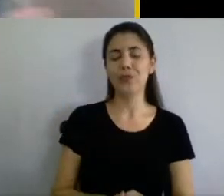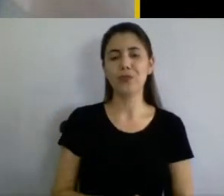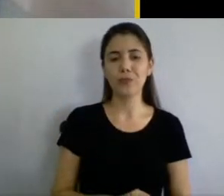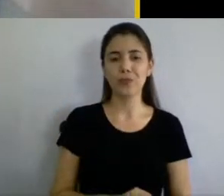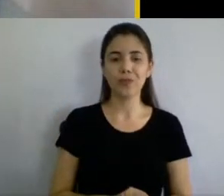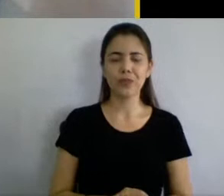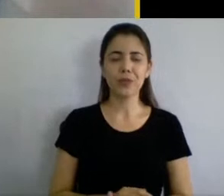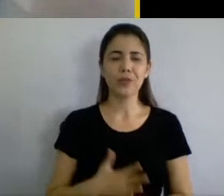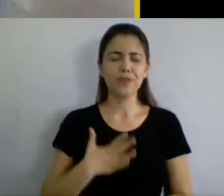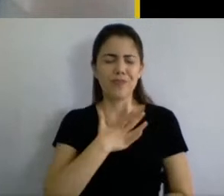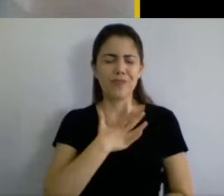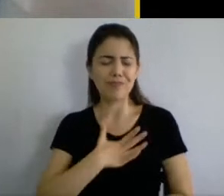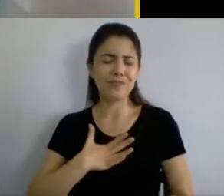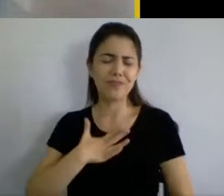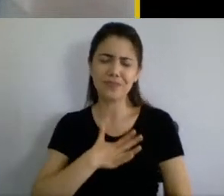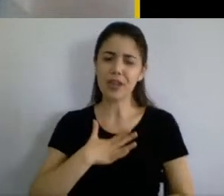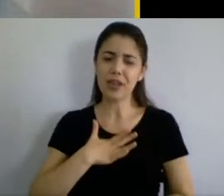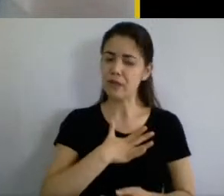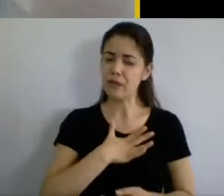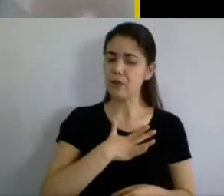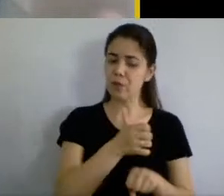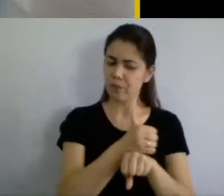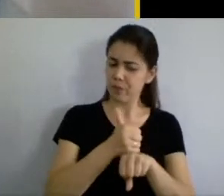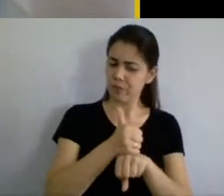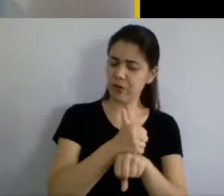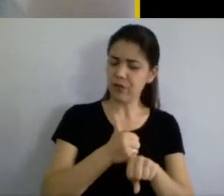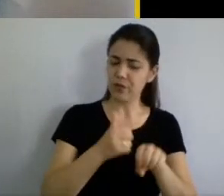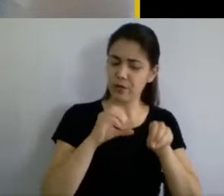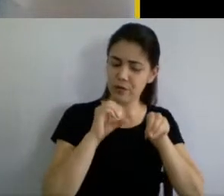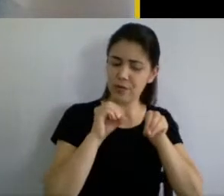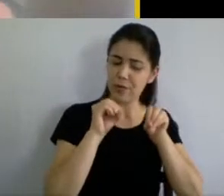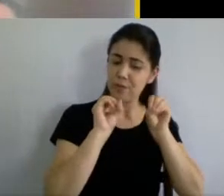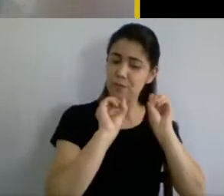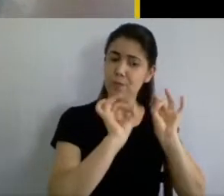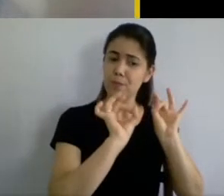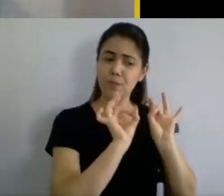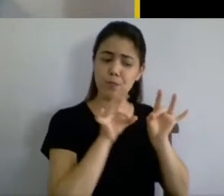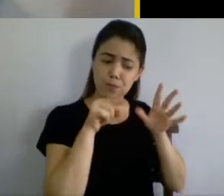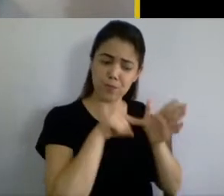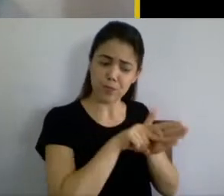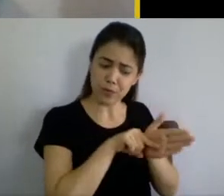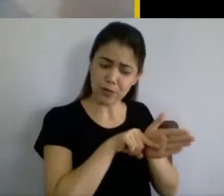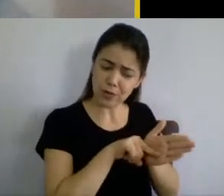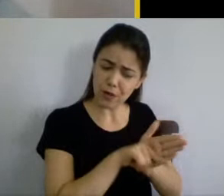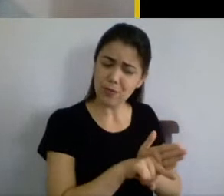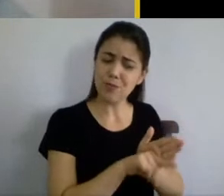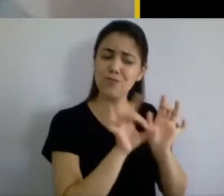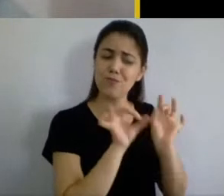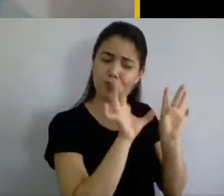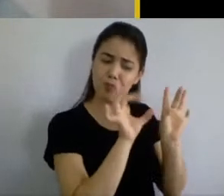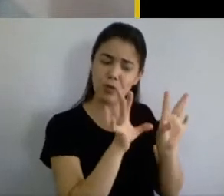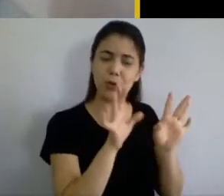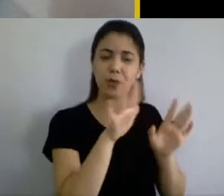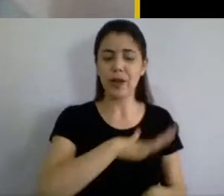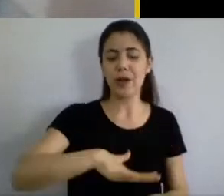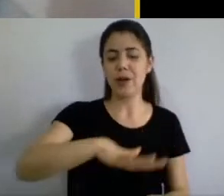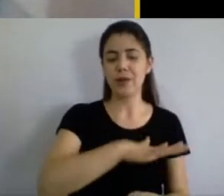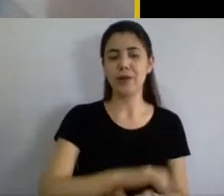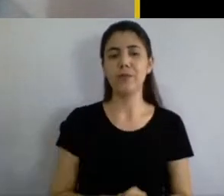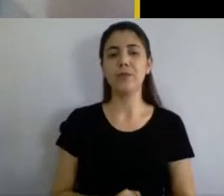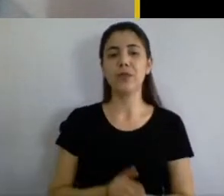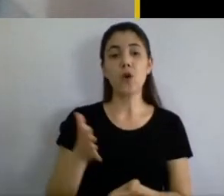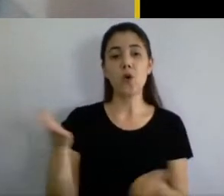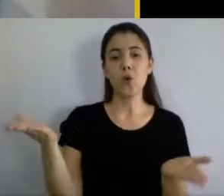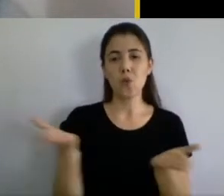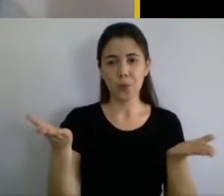trazer grandes especialistas nos temas com os quais a gente quer trabalhar. Hoje a gente trabalha com retórica. Hoje nós